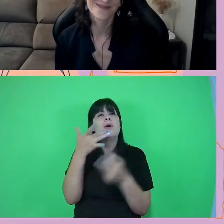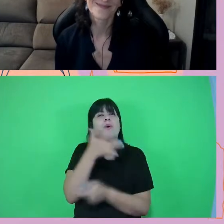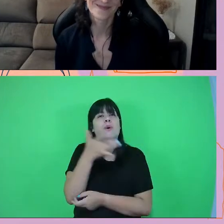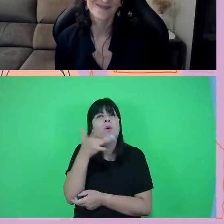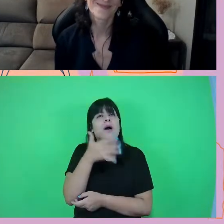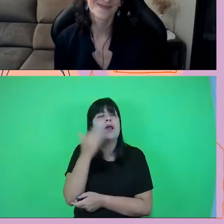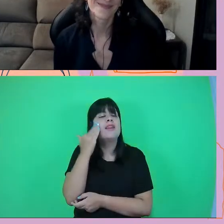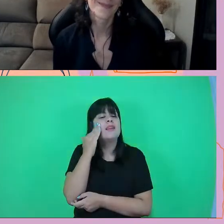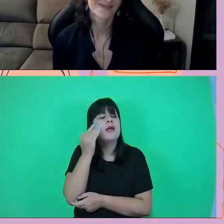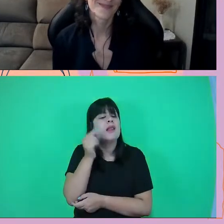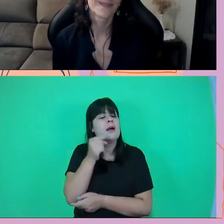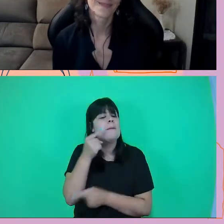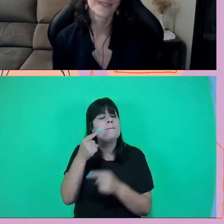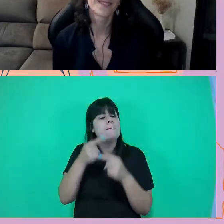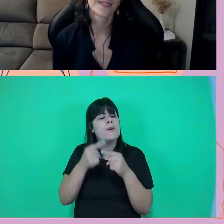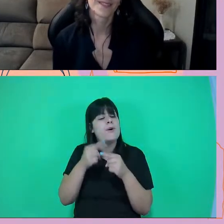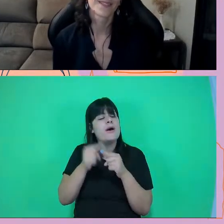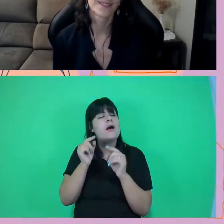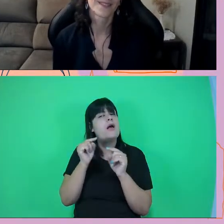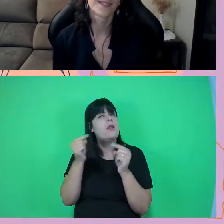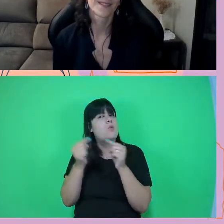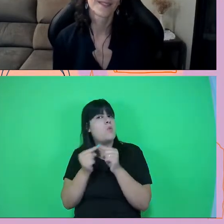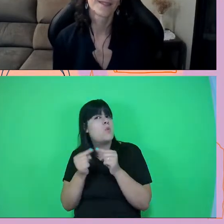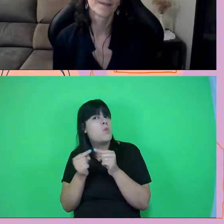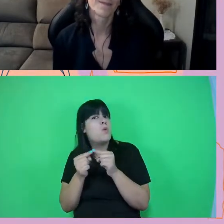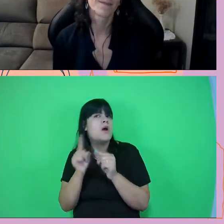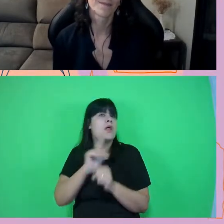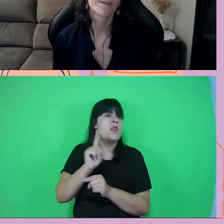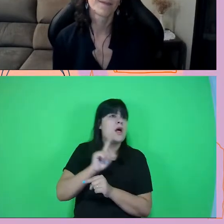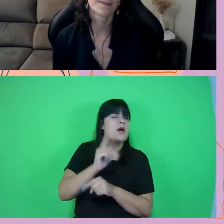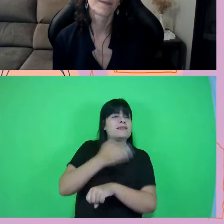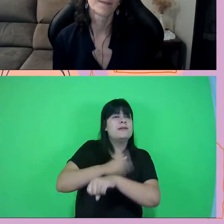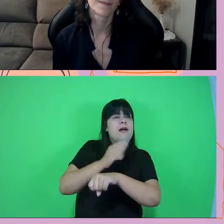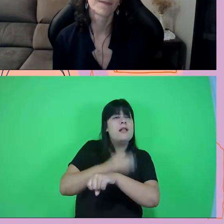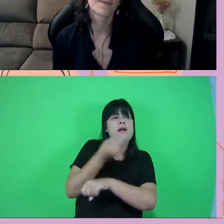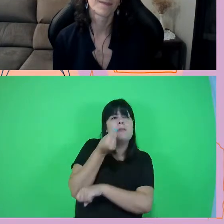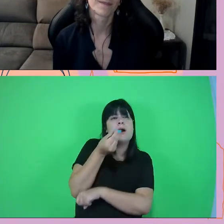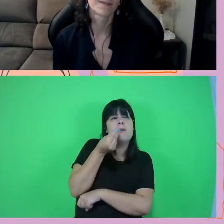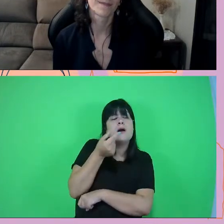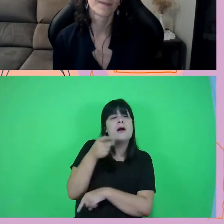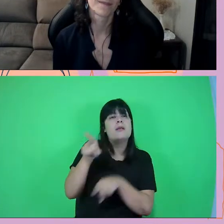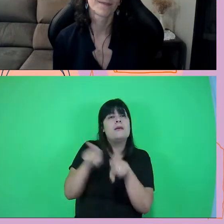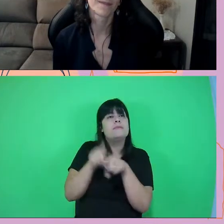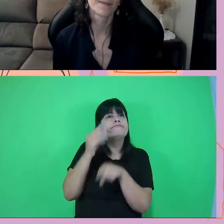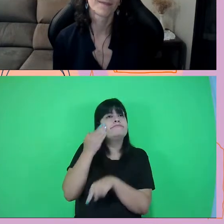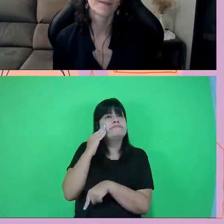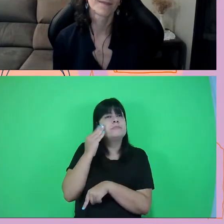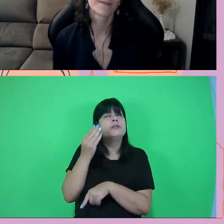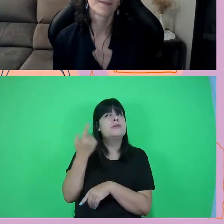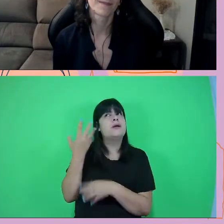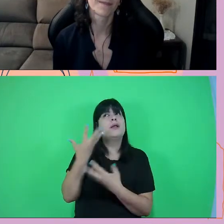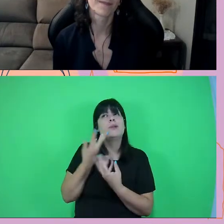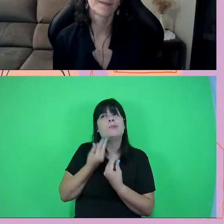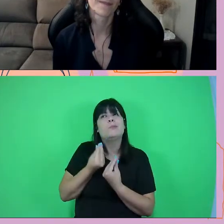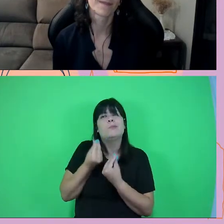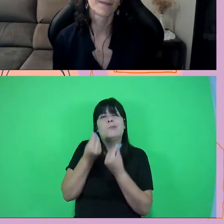com que aquela cerveja combina e treinar mesmo o paladar para ir entendendo, curtindo ali,